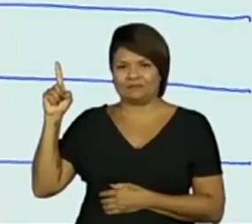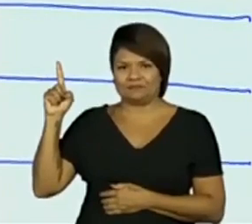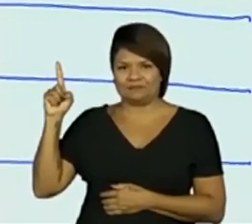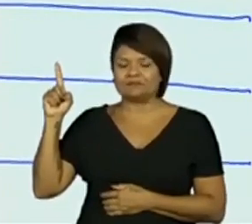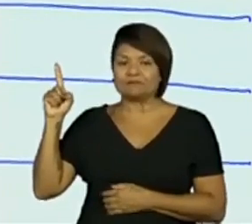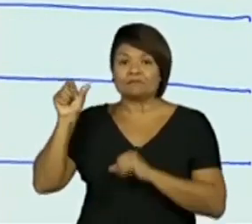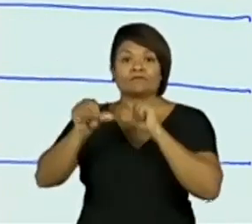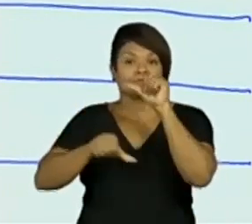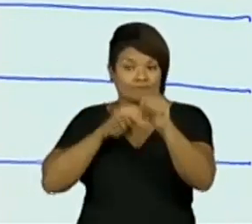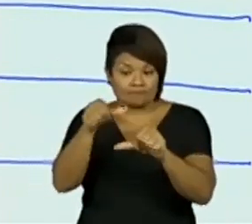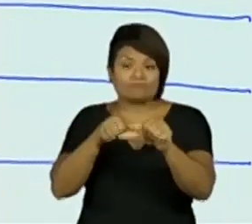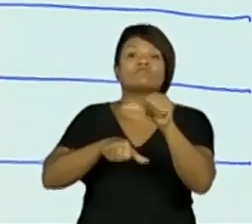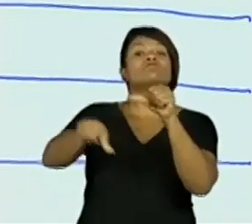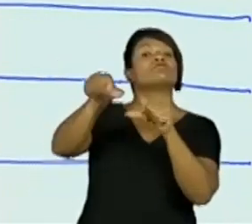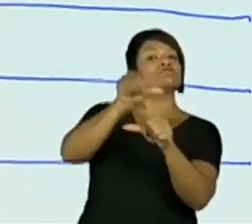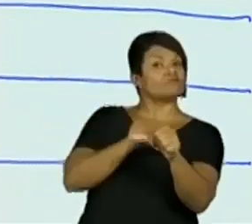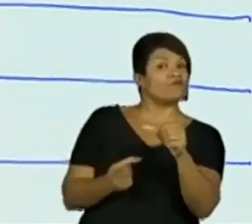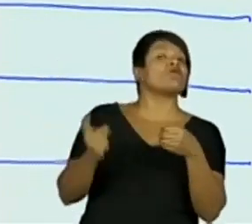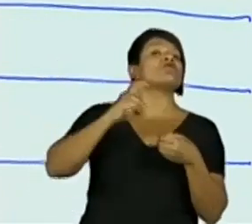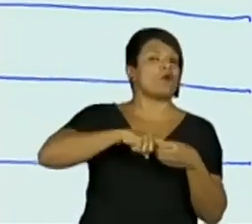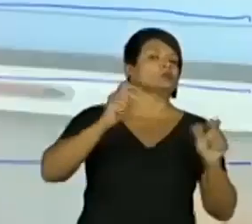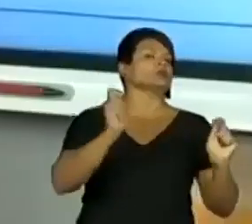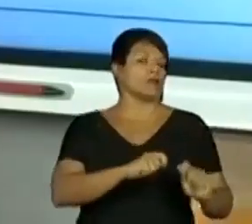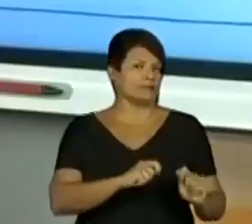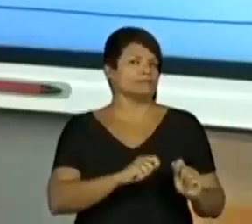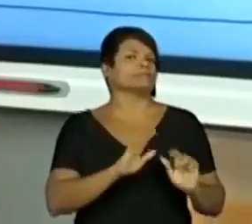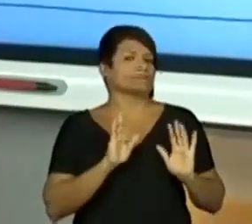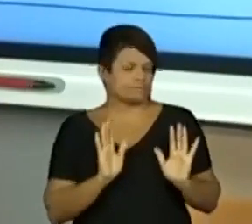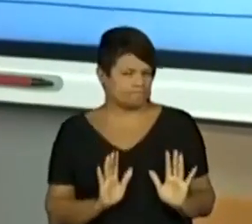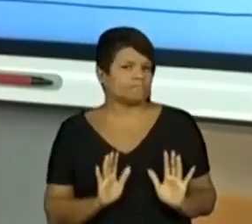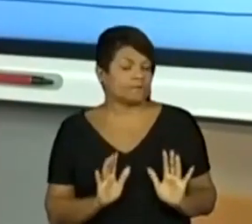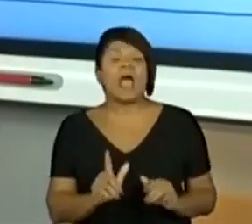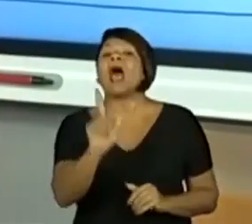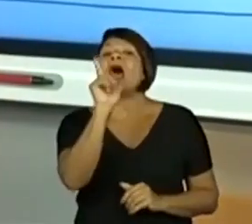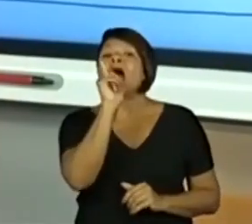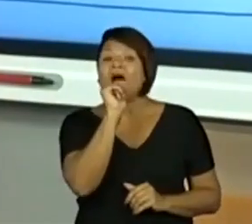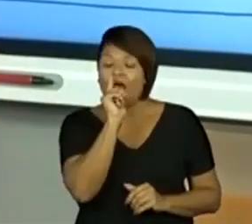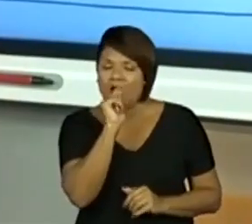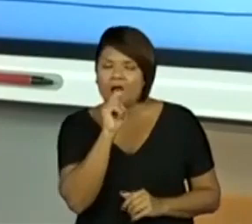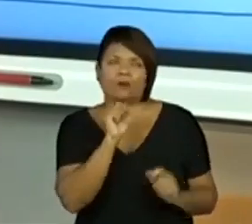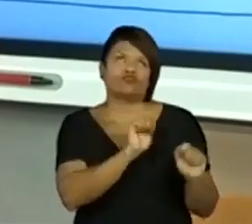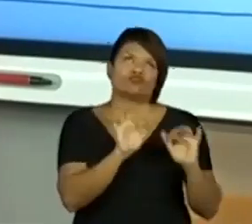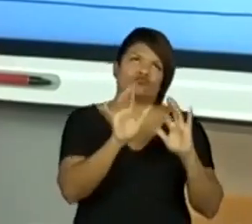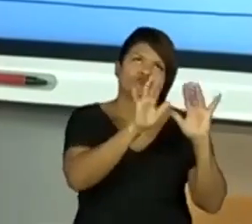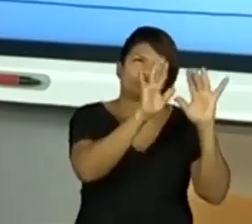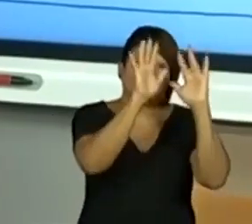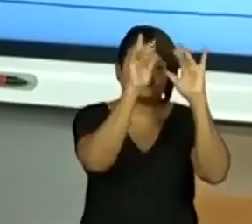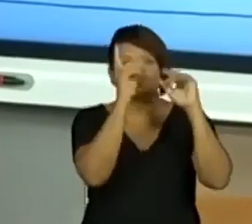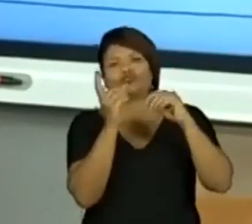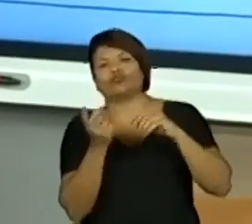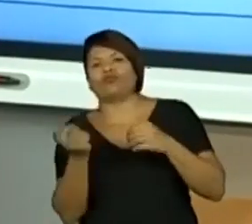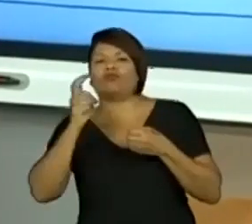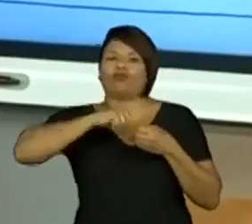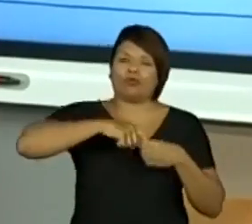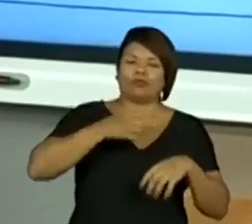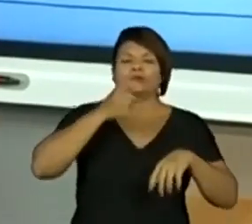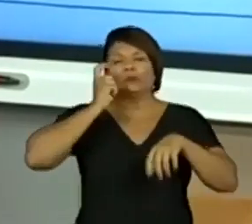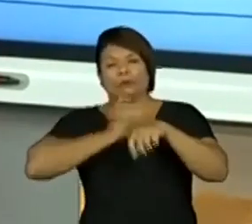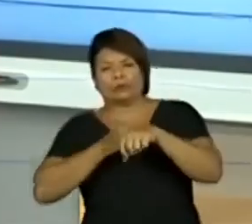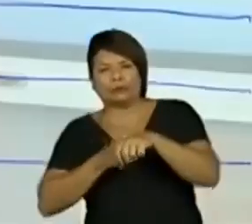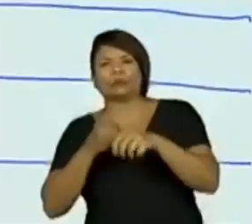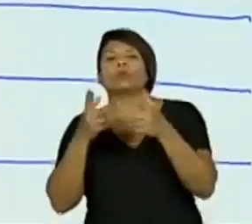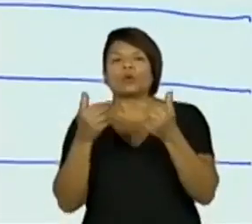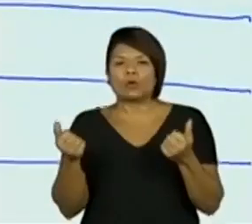A condensação de água, as mudanças de estados físicos da água, como evaporação, solidificação,